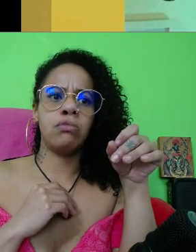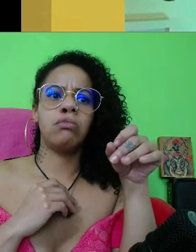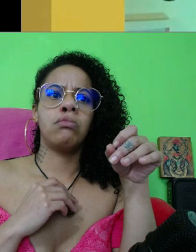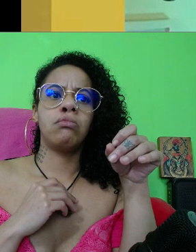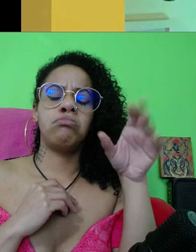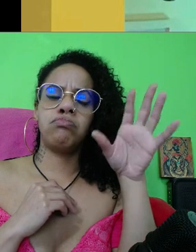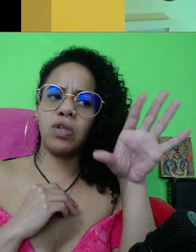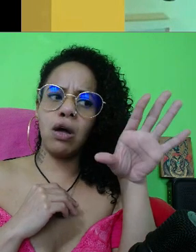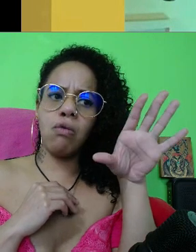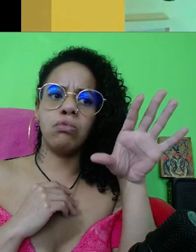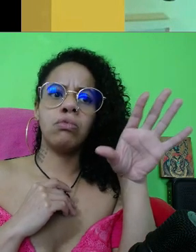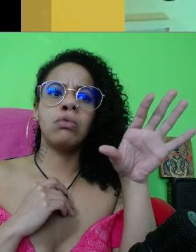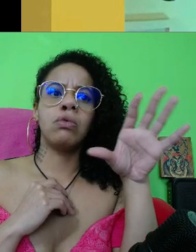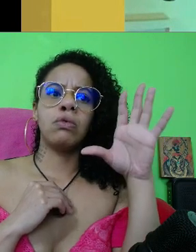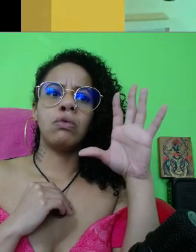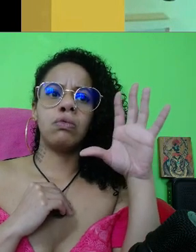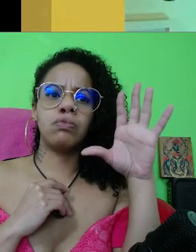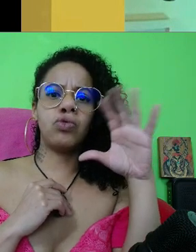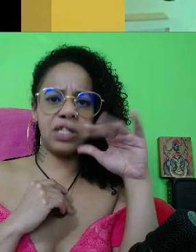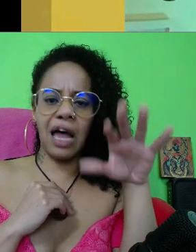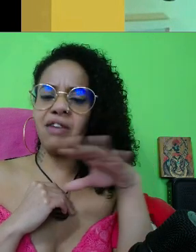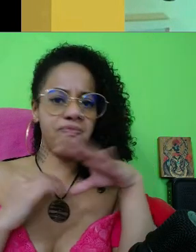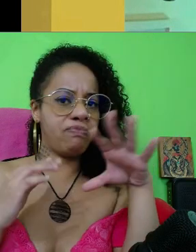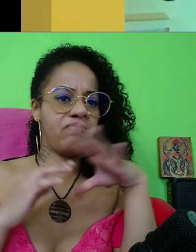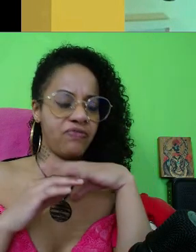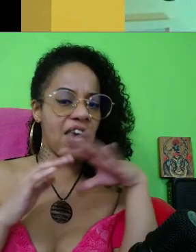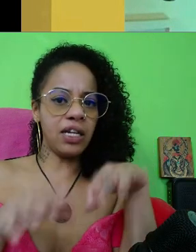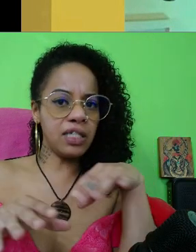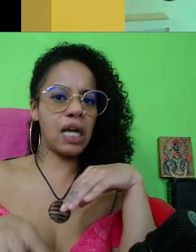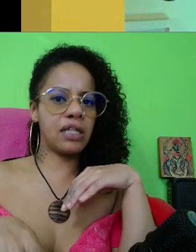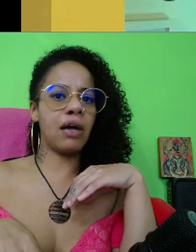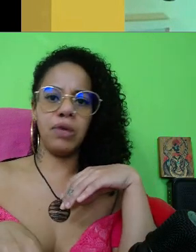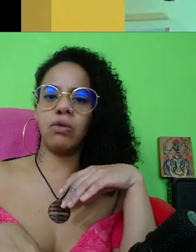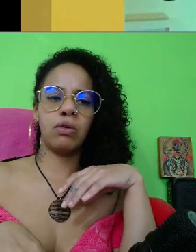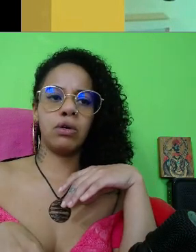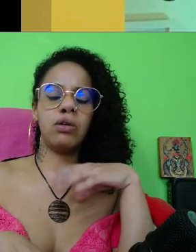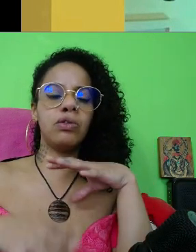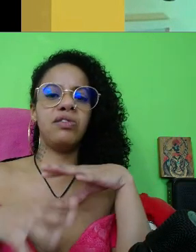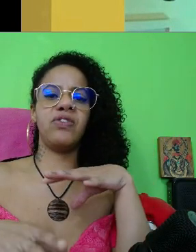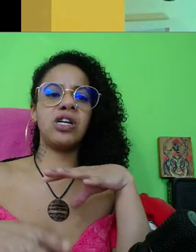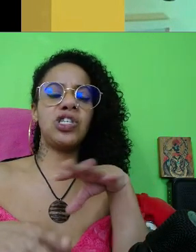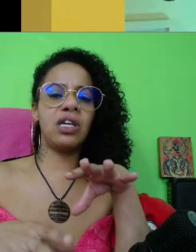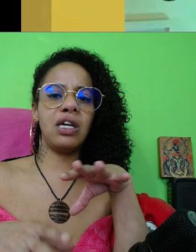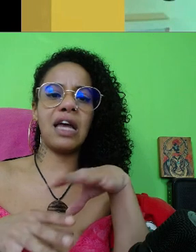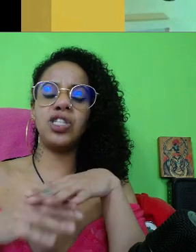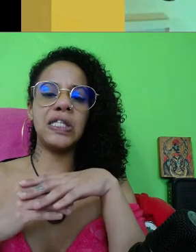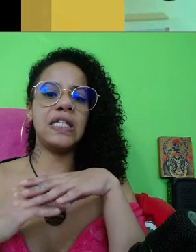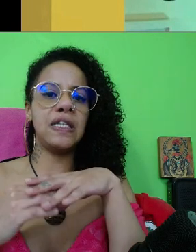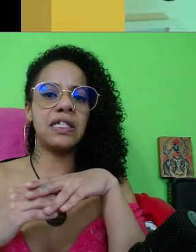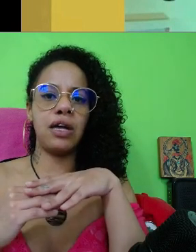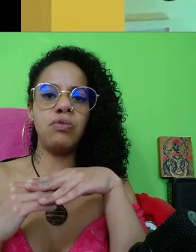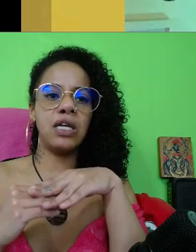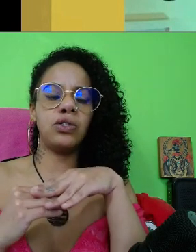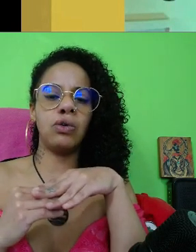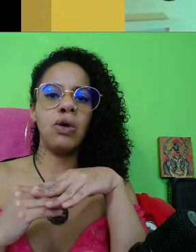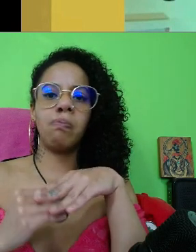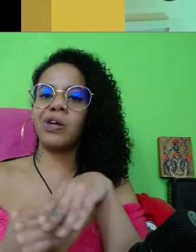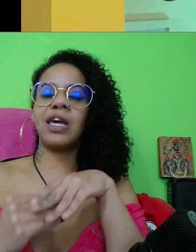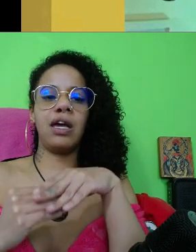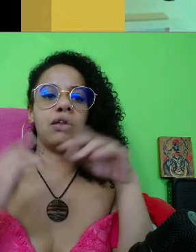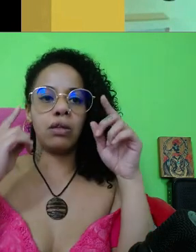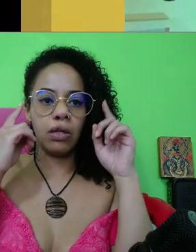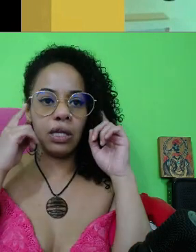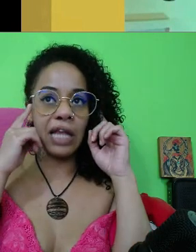professora então tu tá em várias treta amigo Inclusive eu acho que é Desnecessário isso